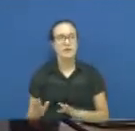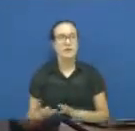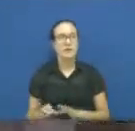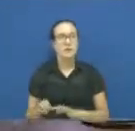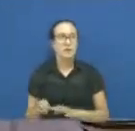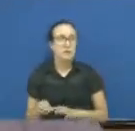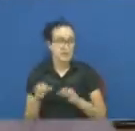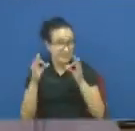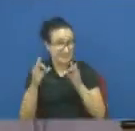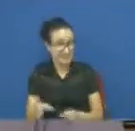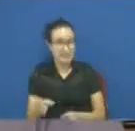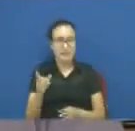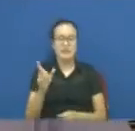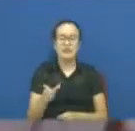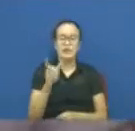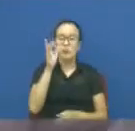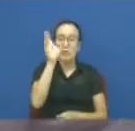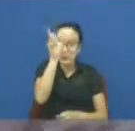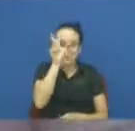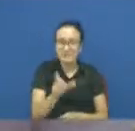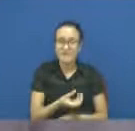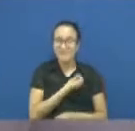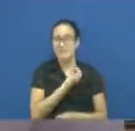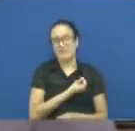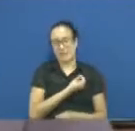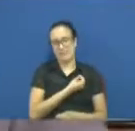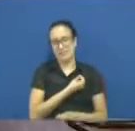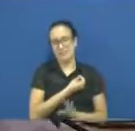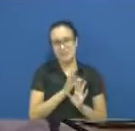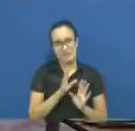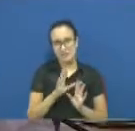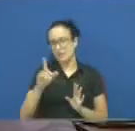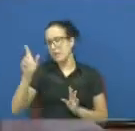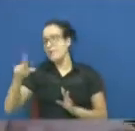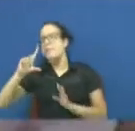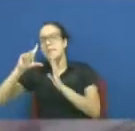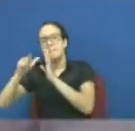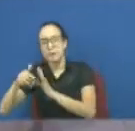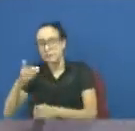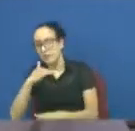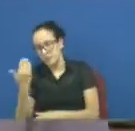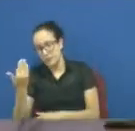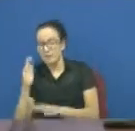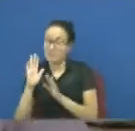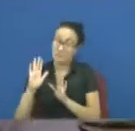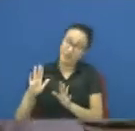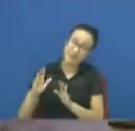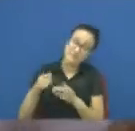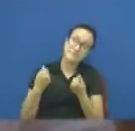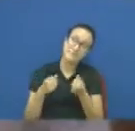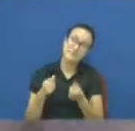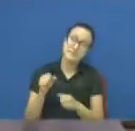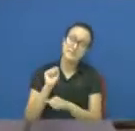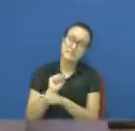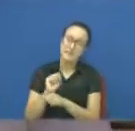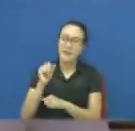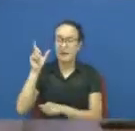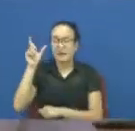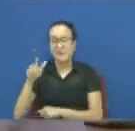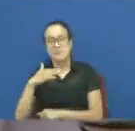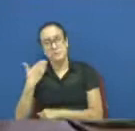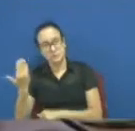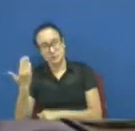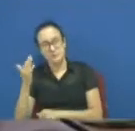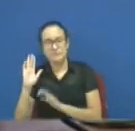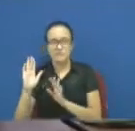os homenageados de hoje serem homenageados em vida, mas é uma prerrogativa que a gente tem de eternizar o